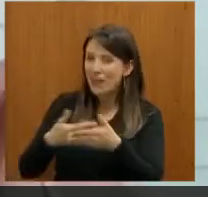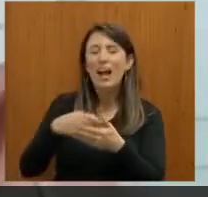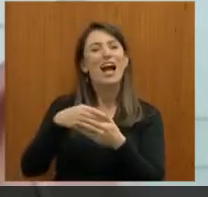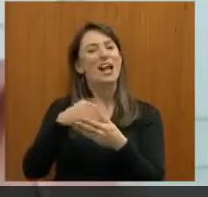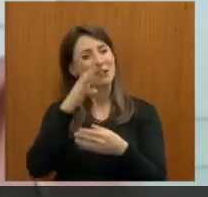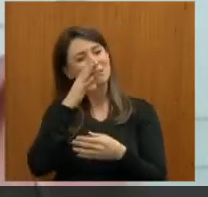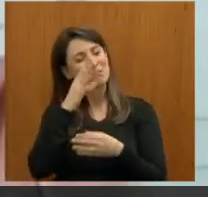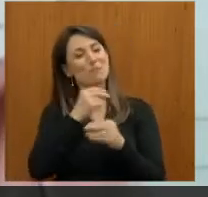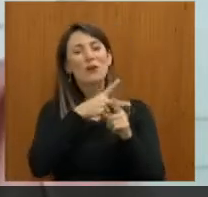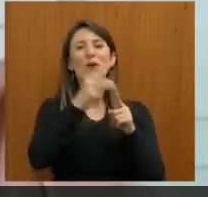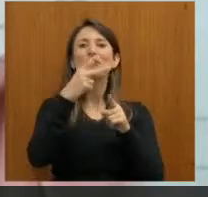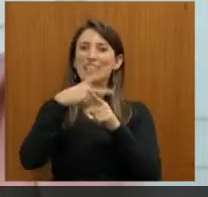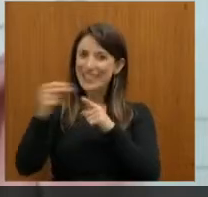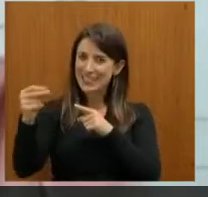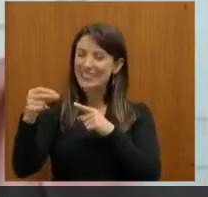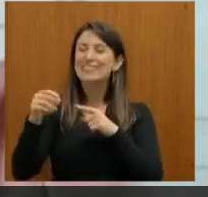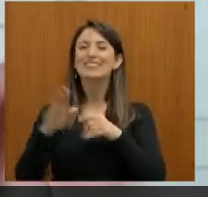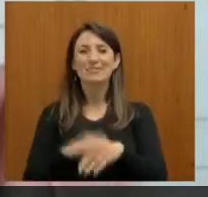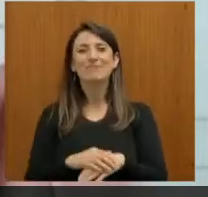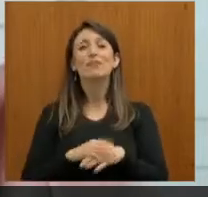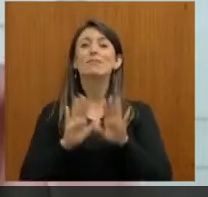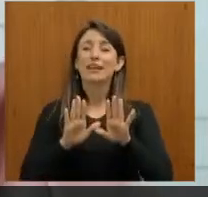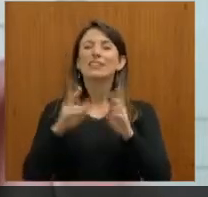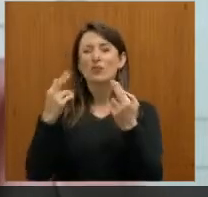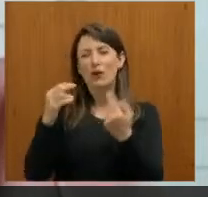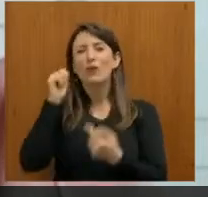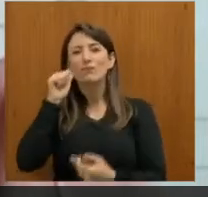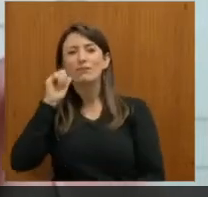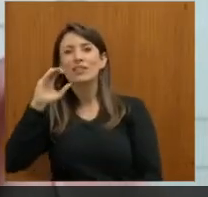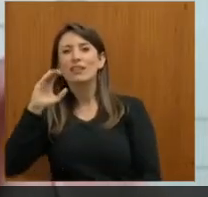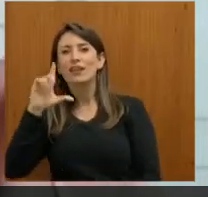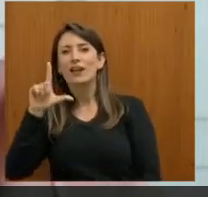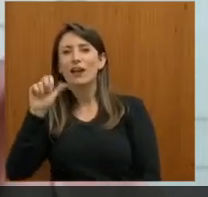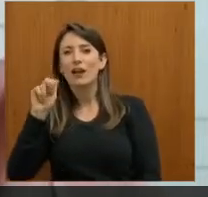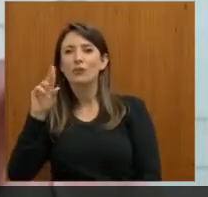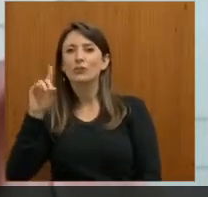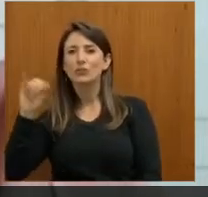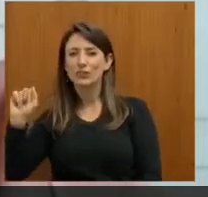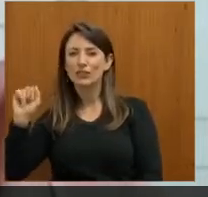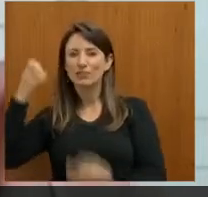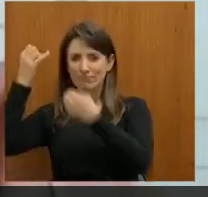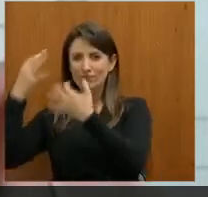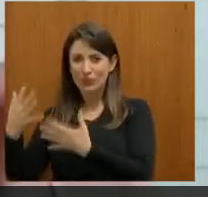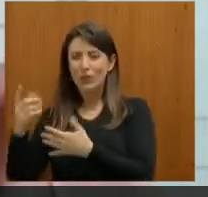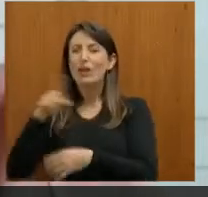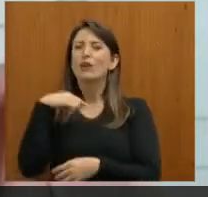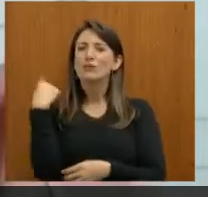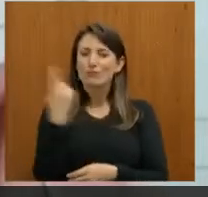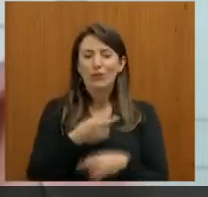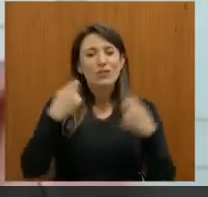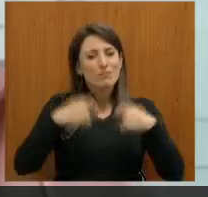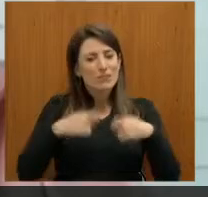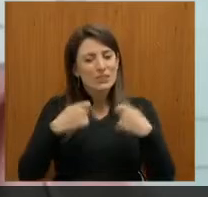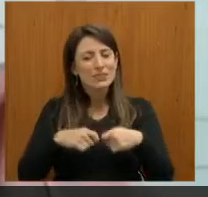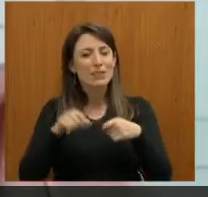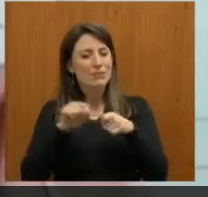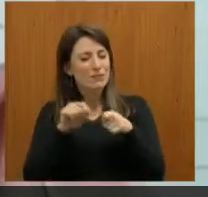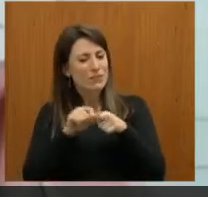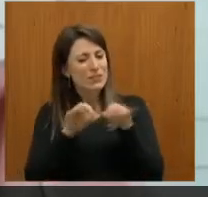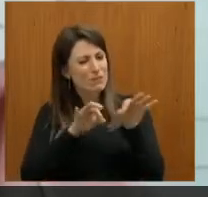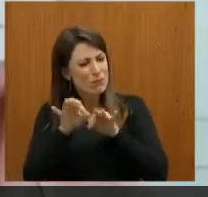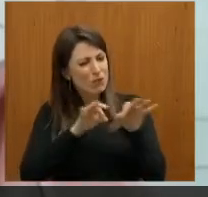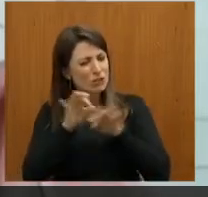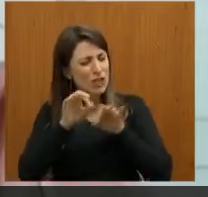mas também assim como a Cláudia eu acredito que a gente precisa de ter mais efetividade